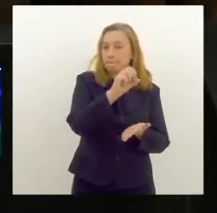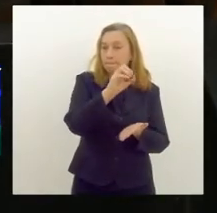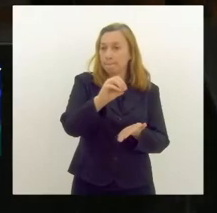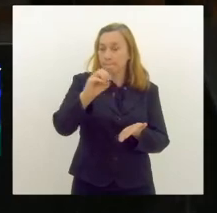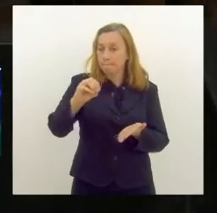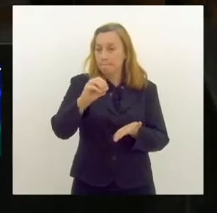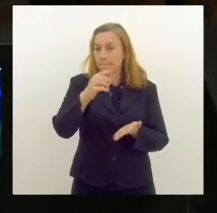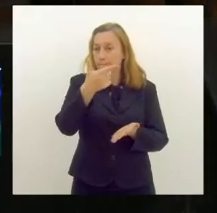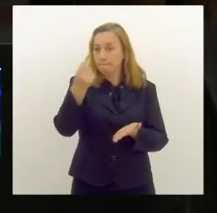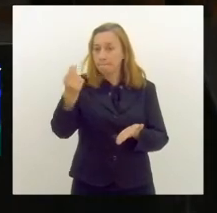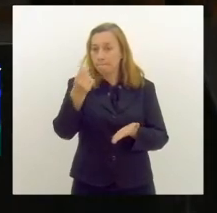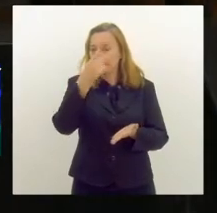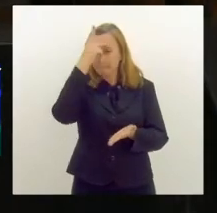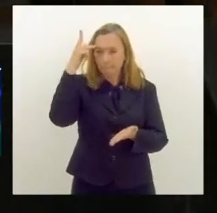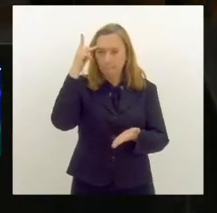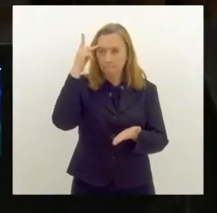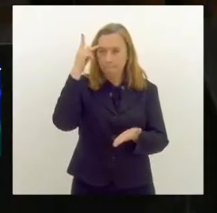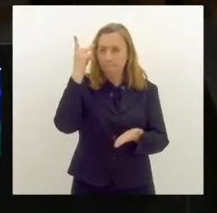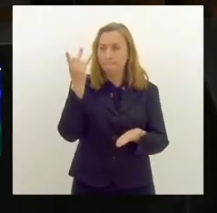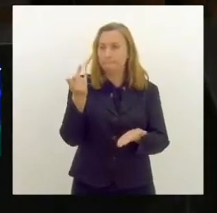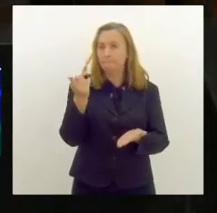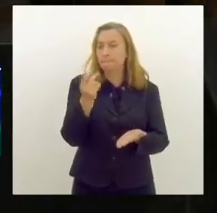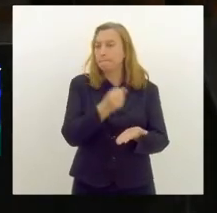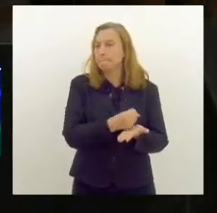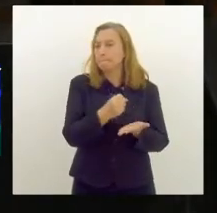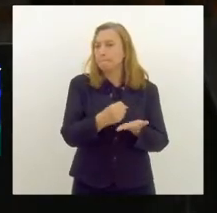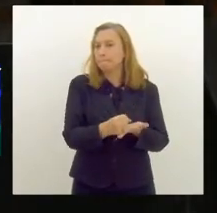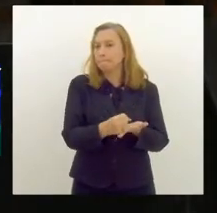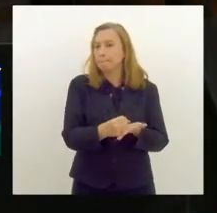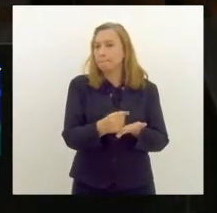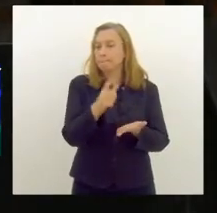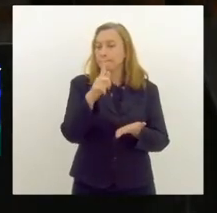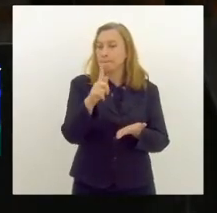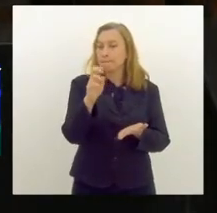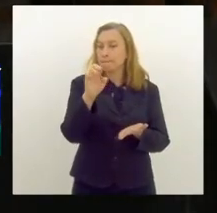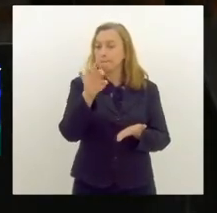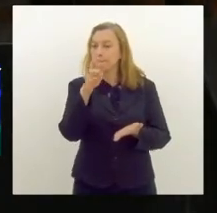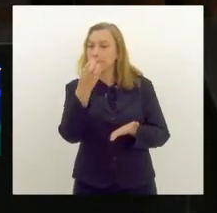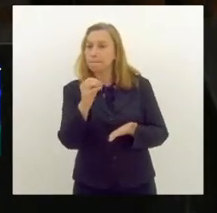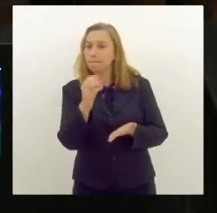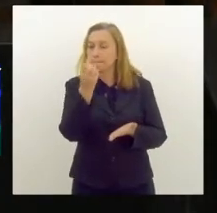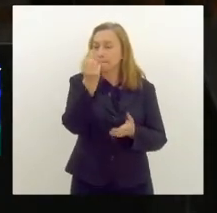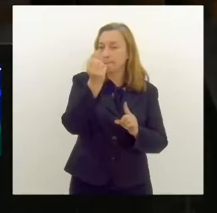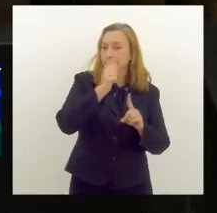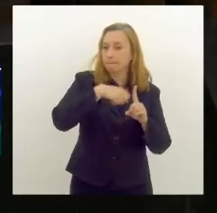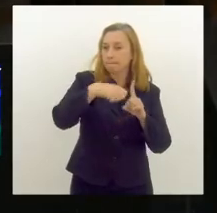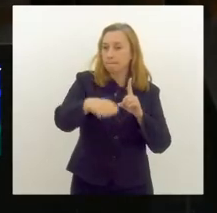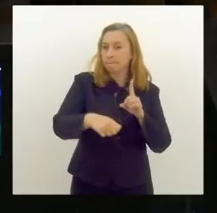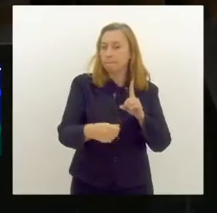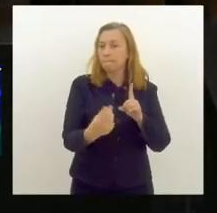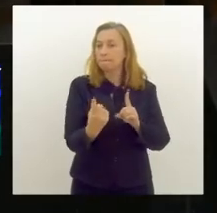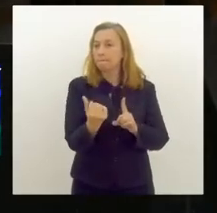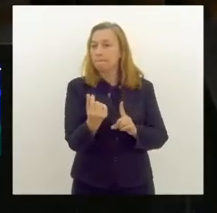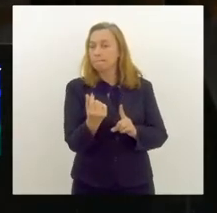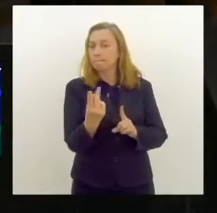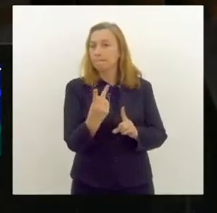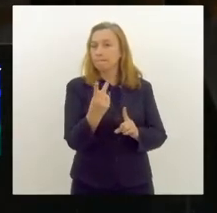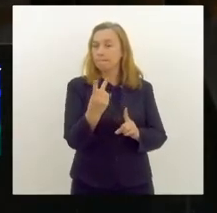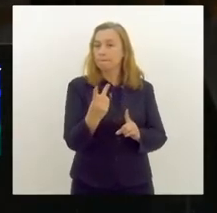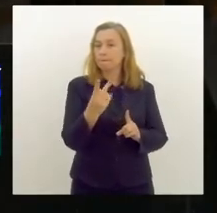820 pessoas através de um contrato genérico, por 6 meses, no valor de